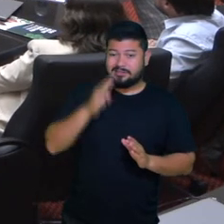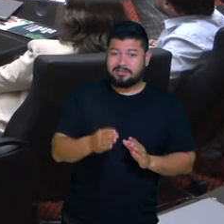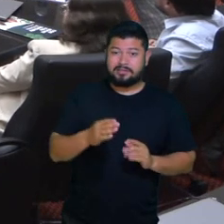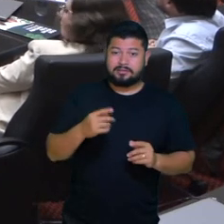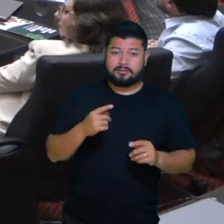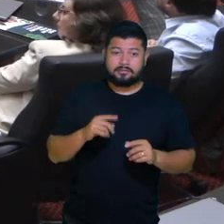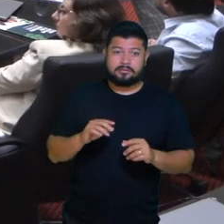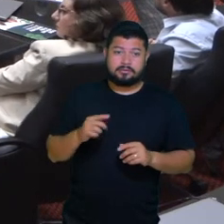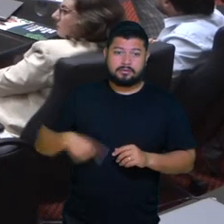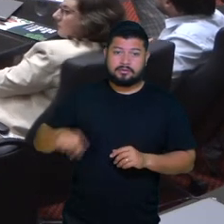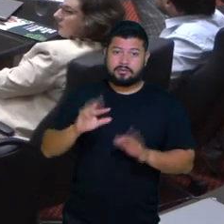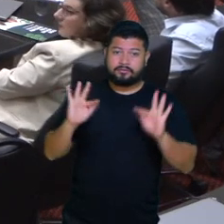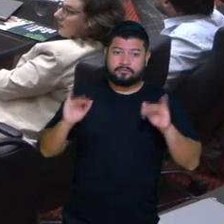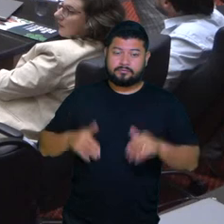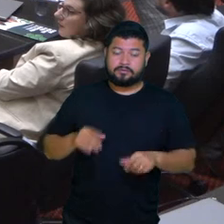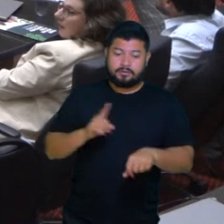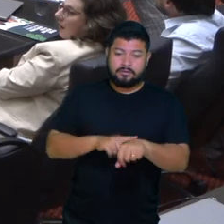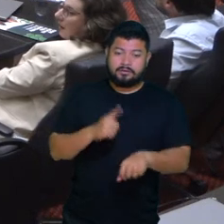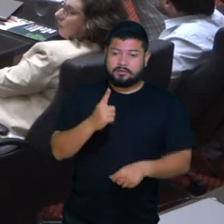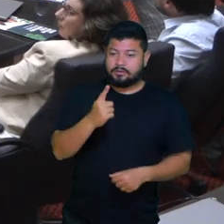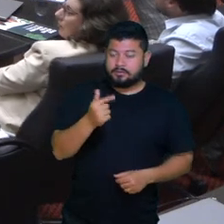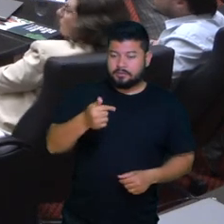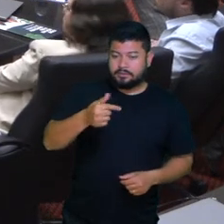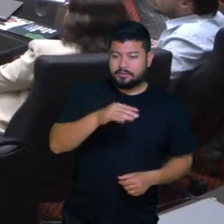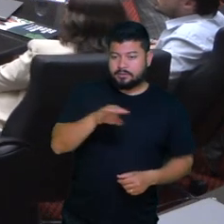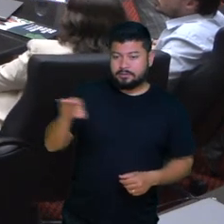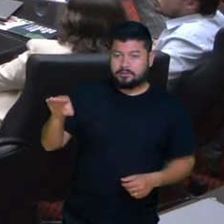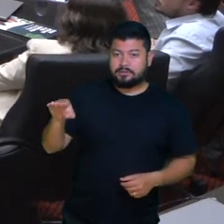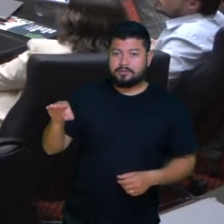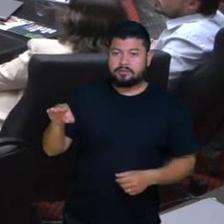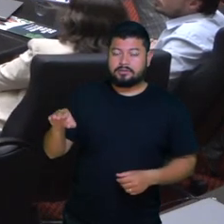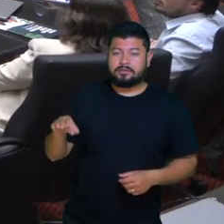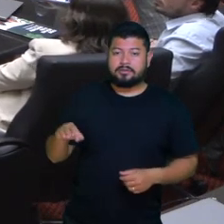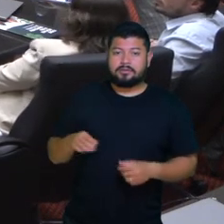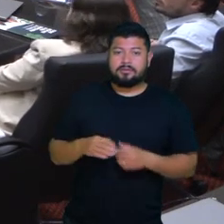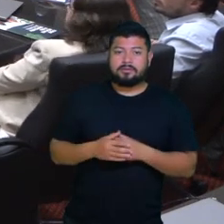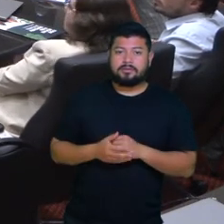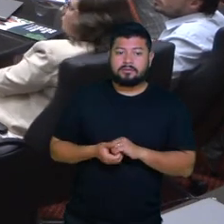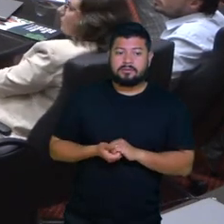finalizar até às 17:30 máximo 17:40